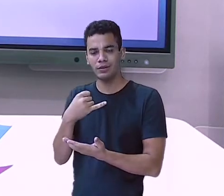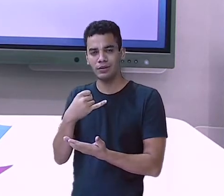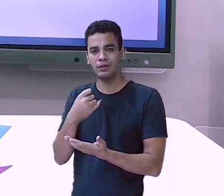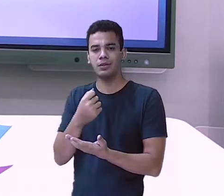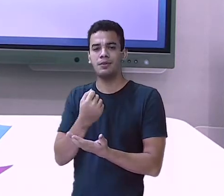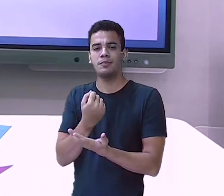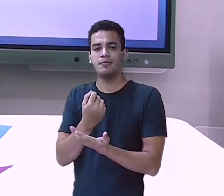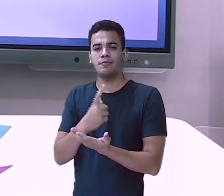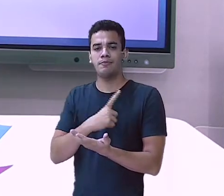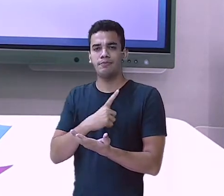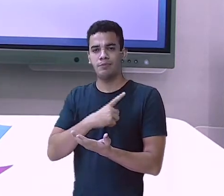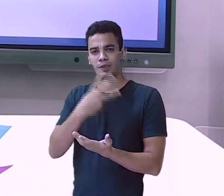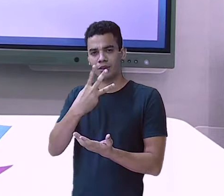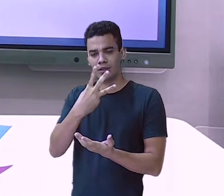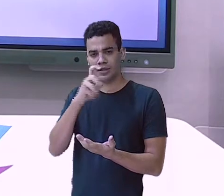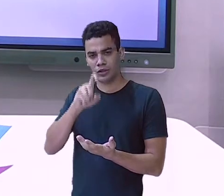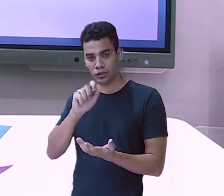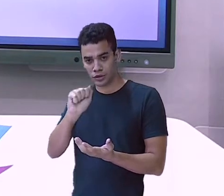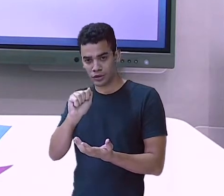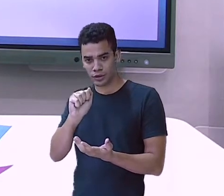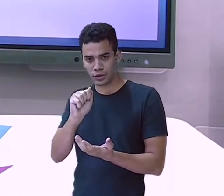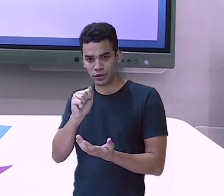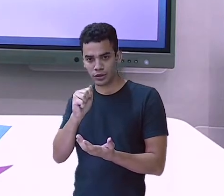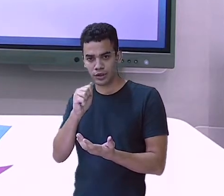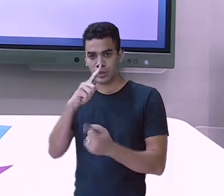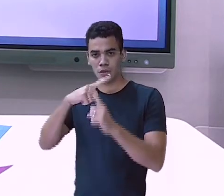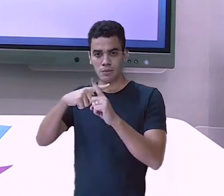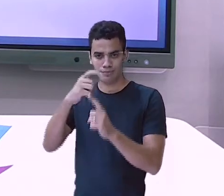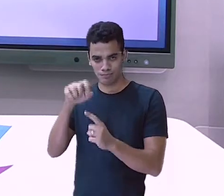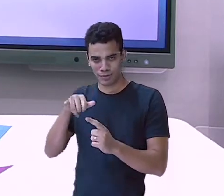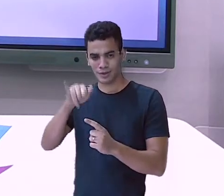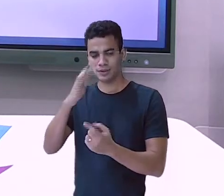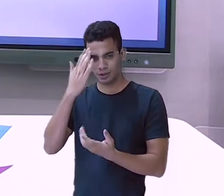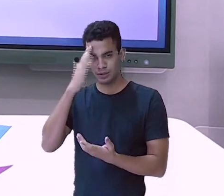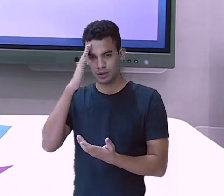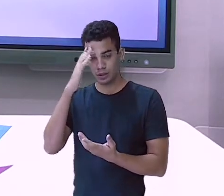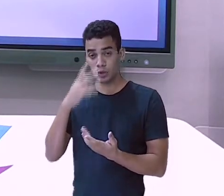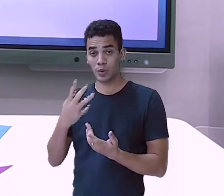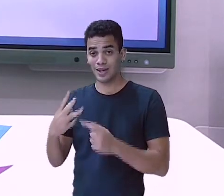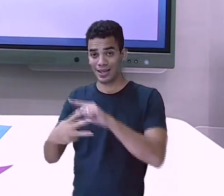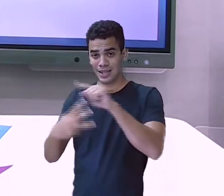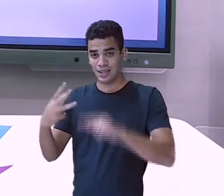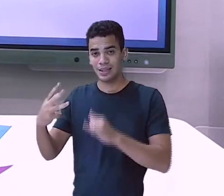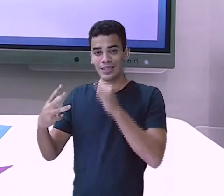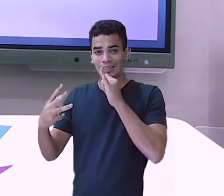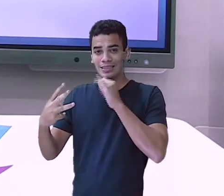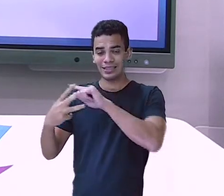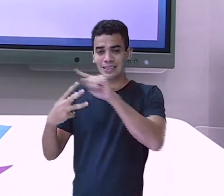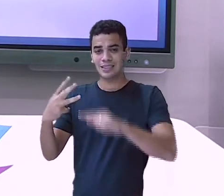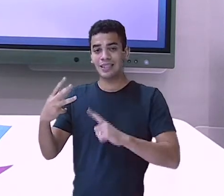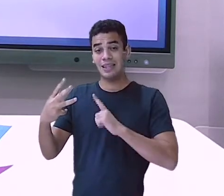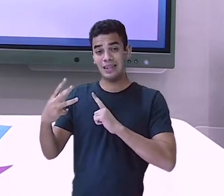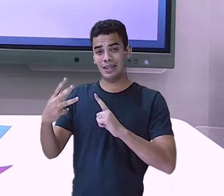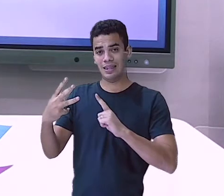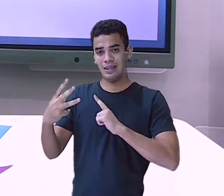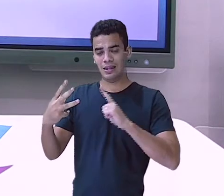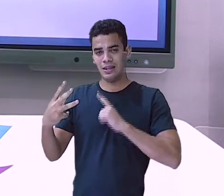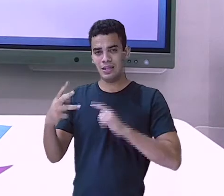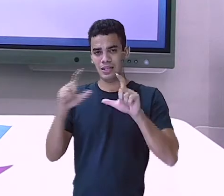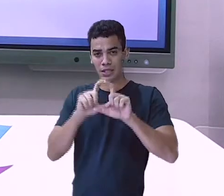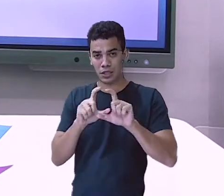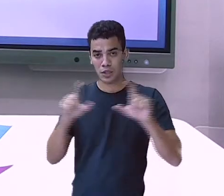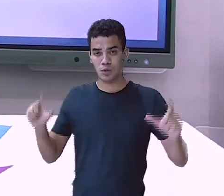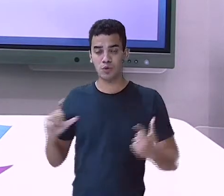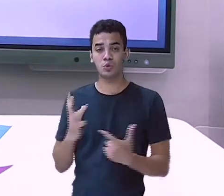15x ao quadrado, y ao quadrado. Então, aqui são 3 exemplos de expressões